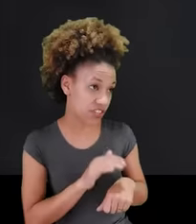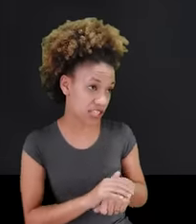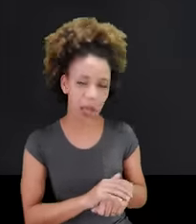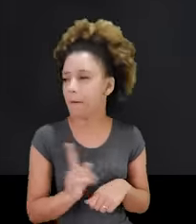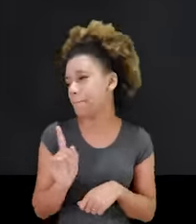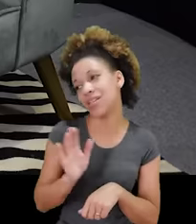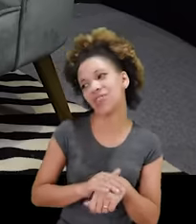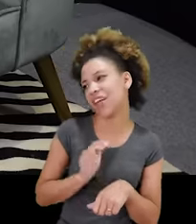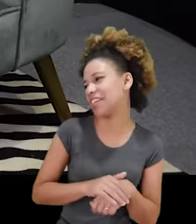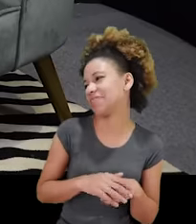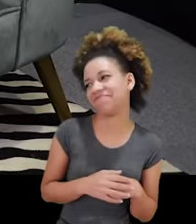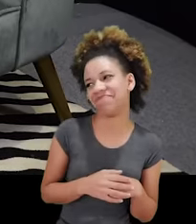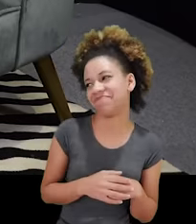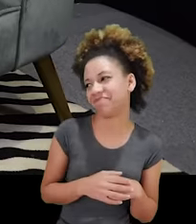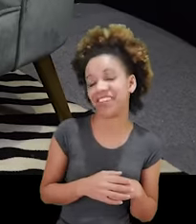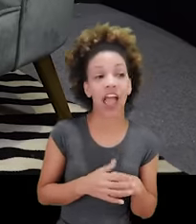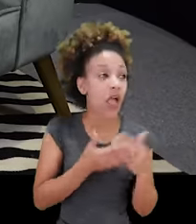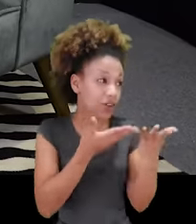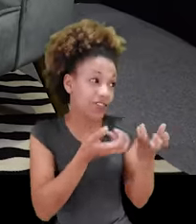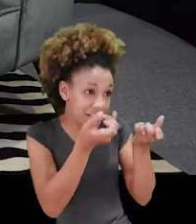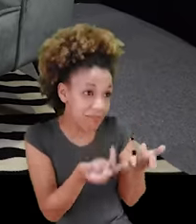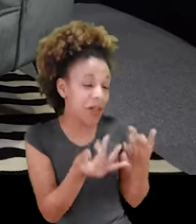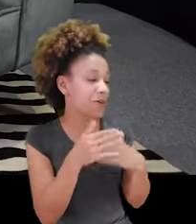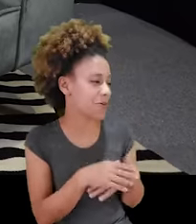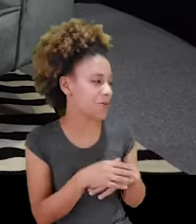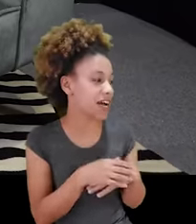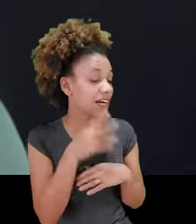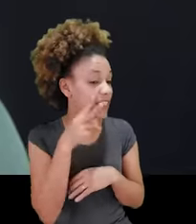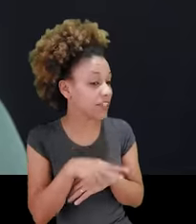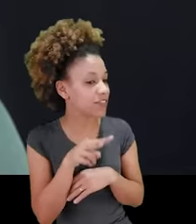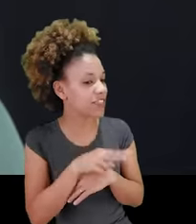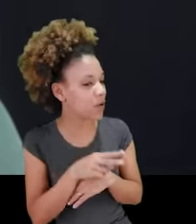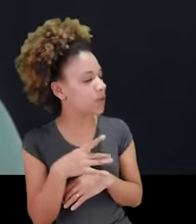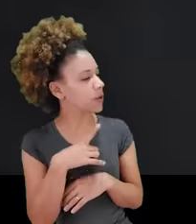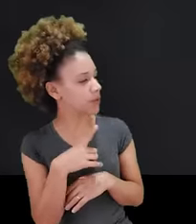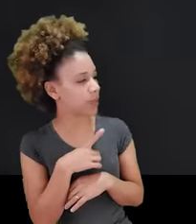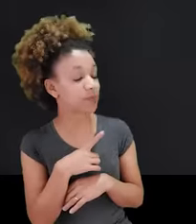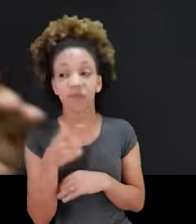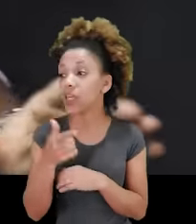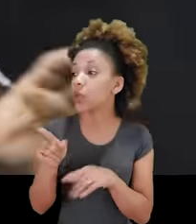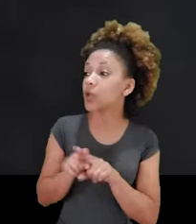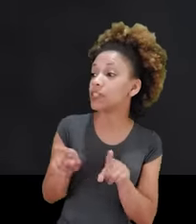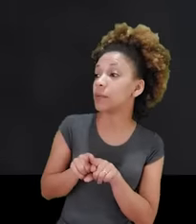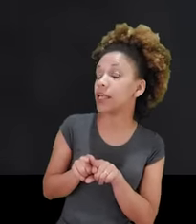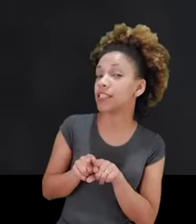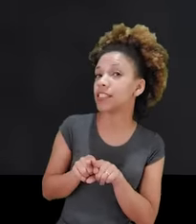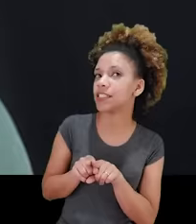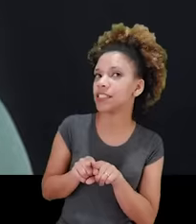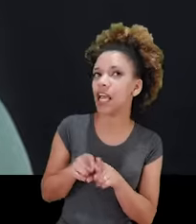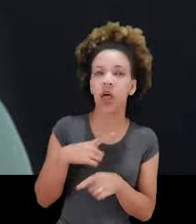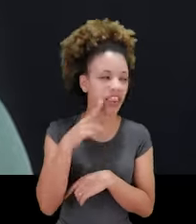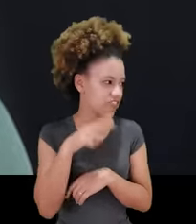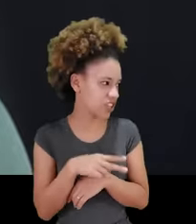fazem. É o que você acabou de falar. É o que eu falei, que é a visão que eu tenho de algum... E outra coisa, que é, vocês são... Eu